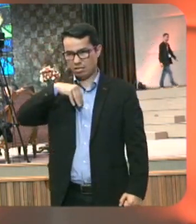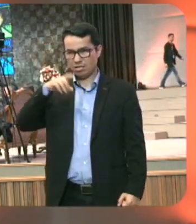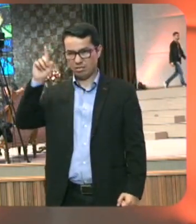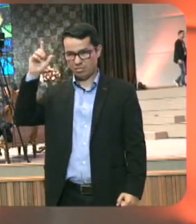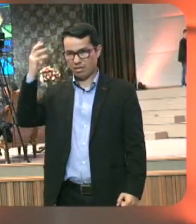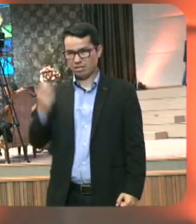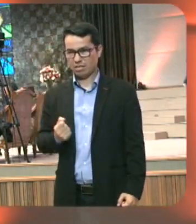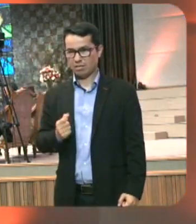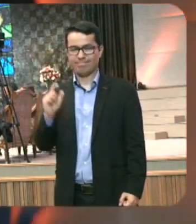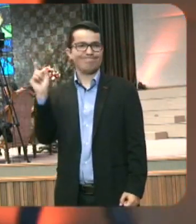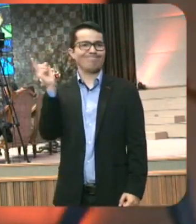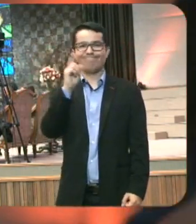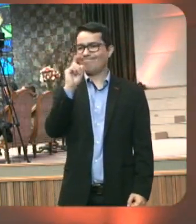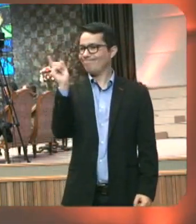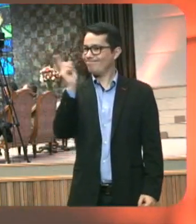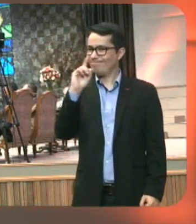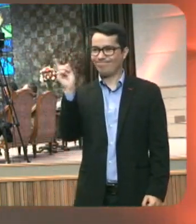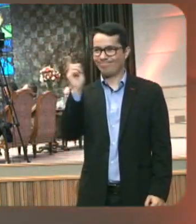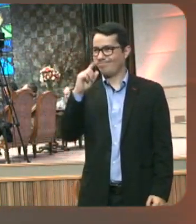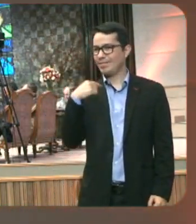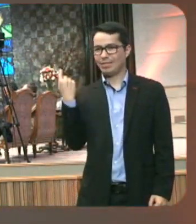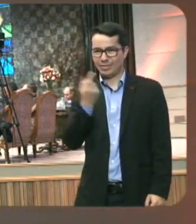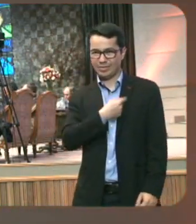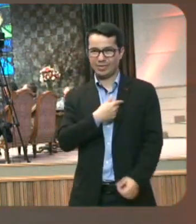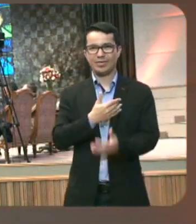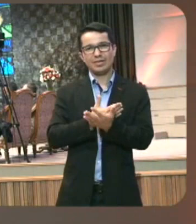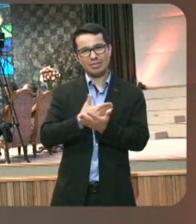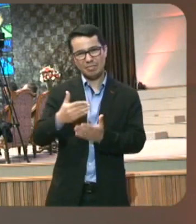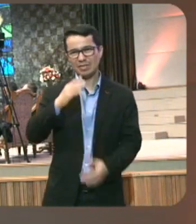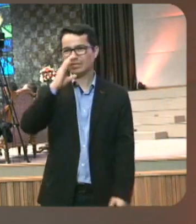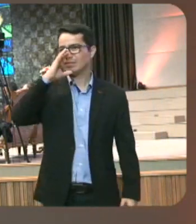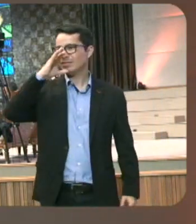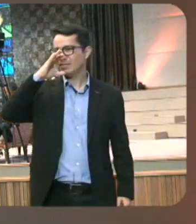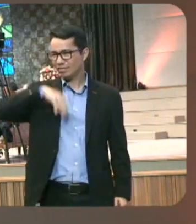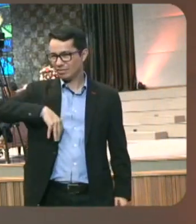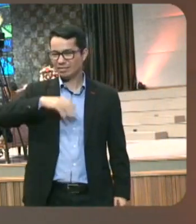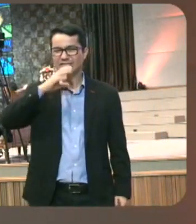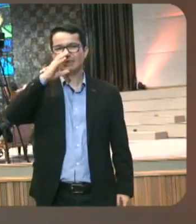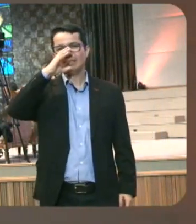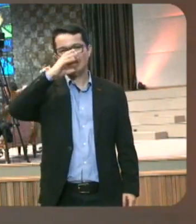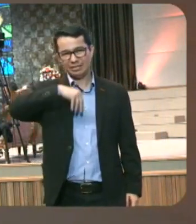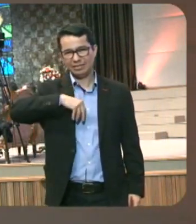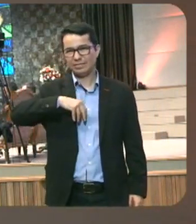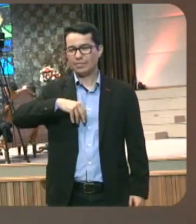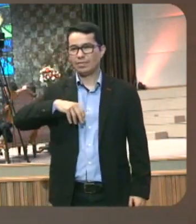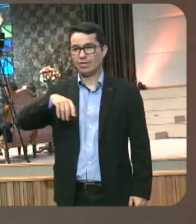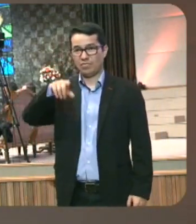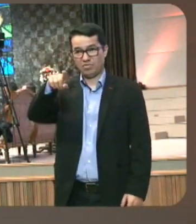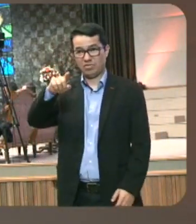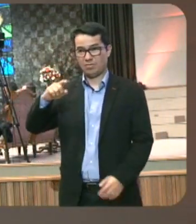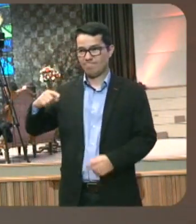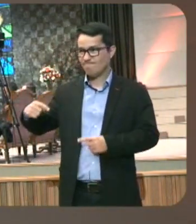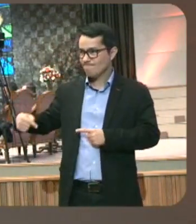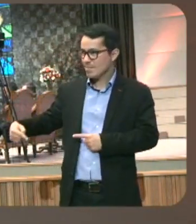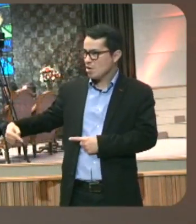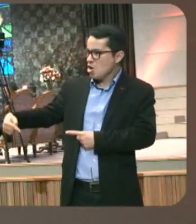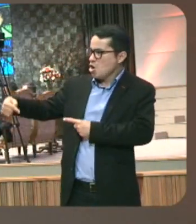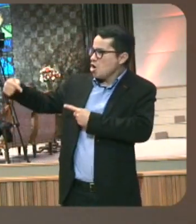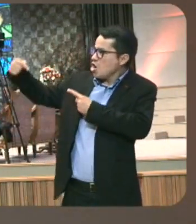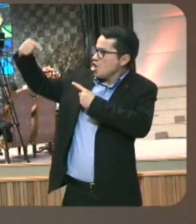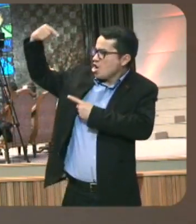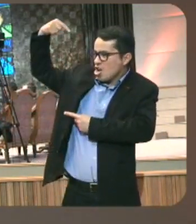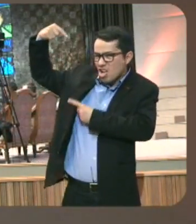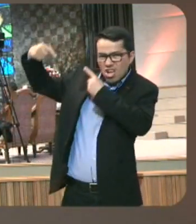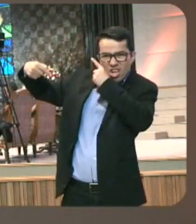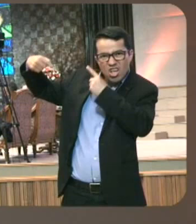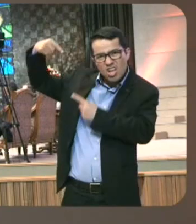aí você não vai lutar mais com as circunstâncias e com as coisas. Você vai lutar contra o próprio